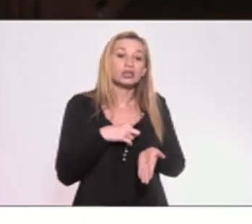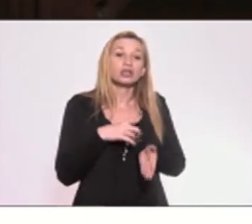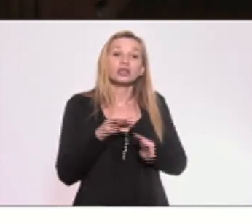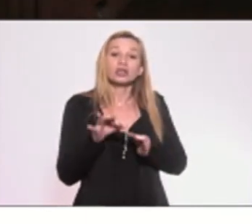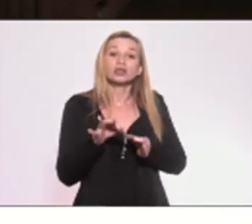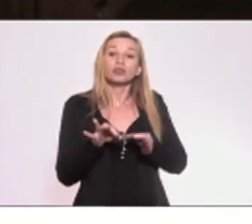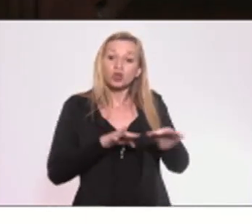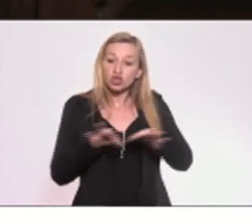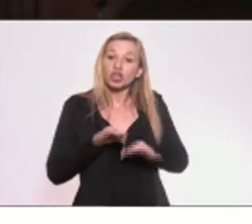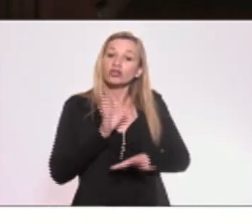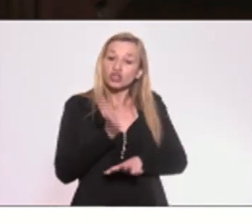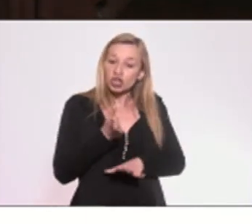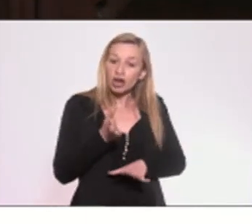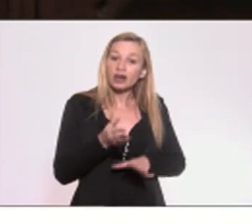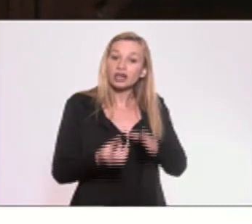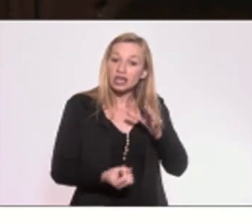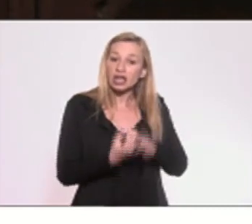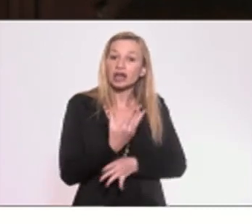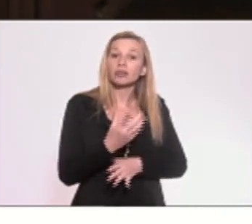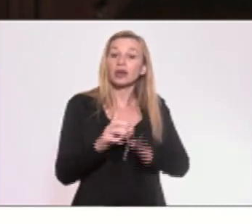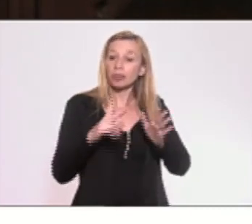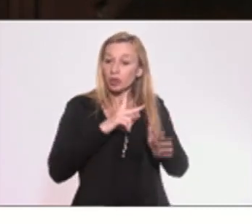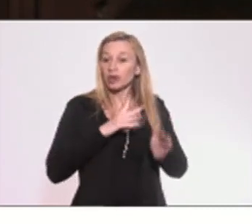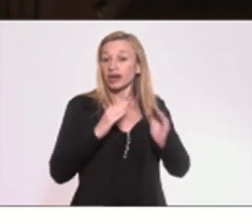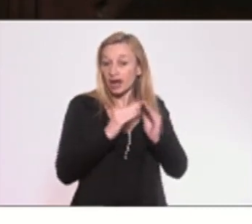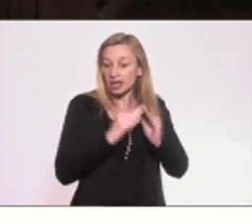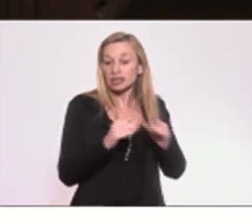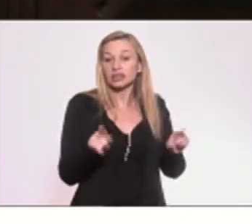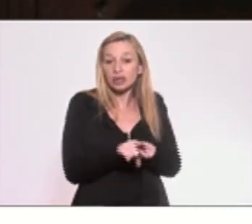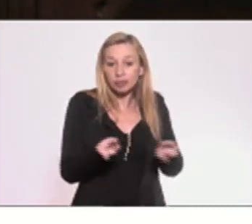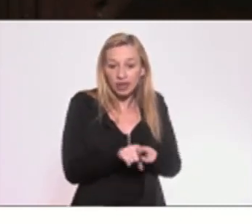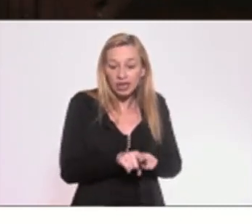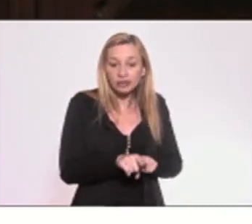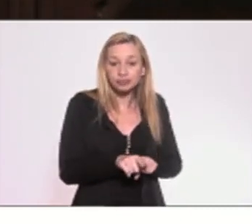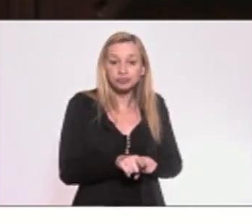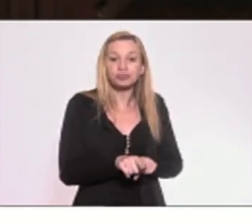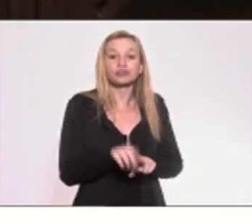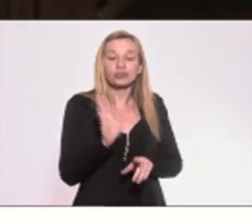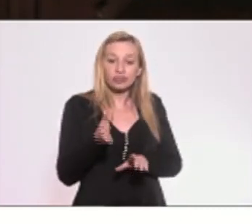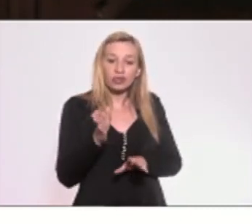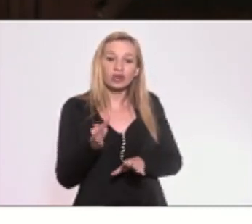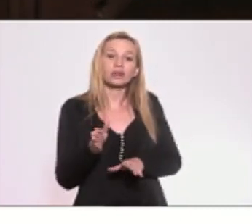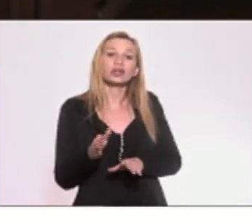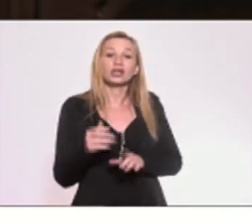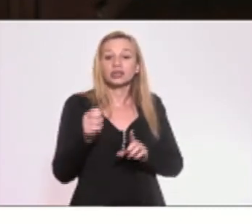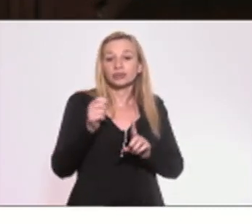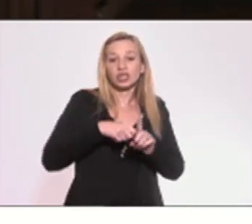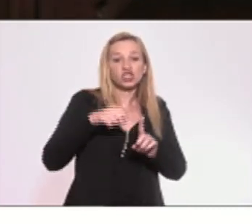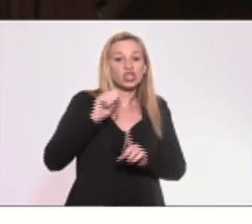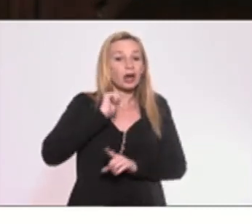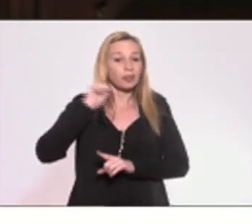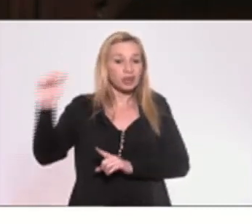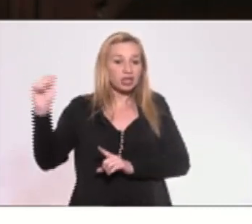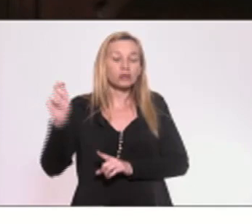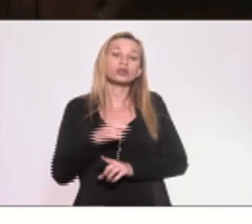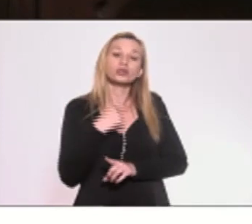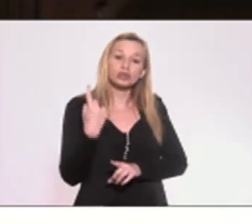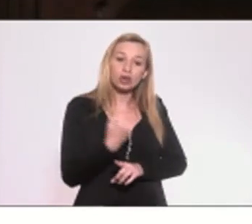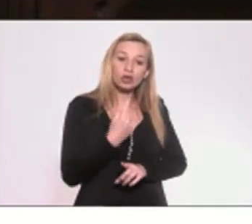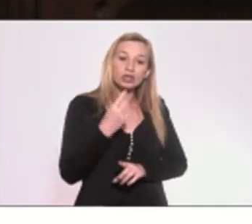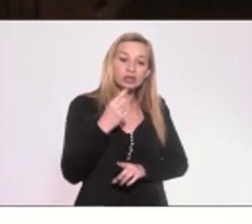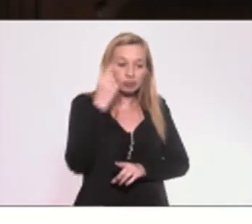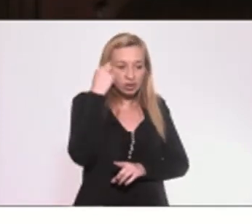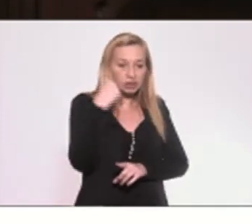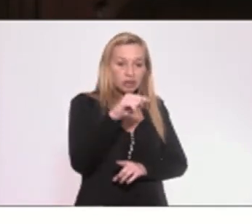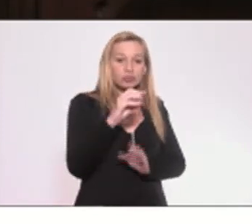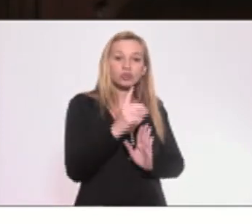própria casa. Como também, já nessa legislatura, em abril, nós enviamos um